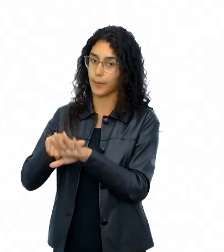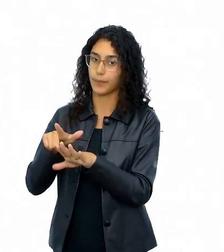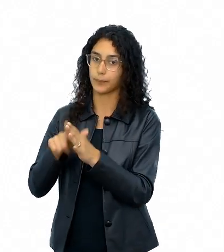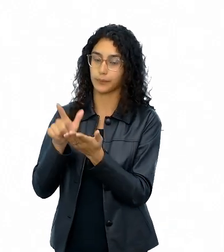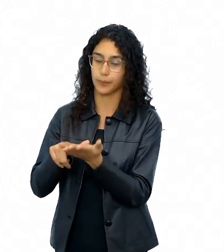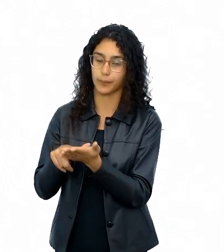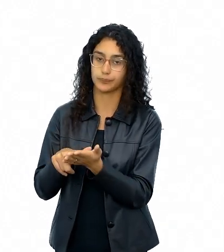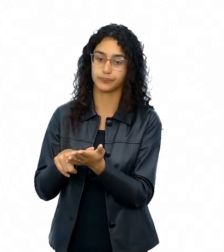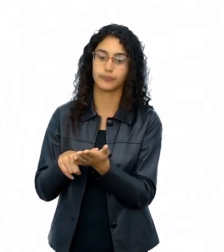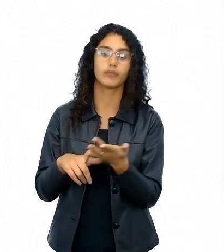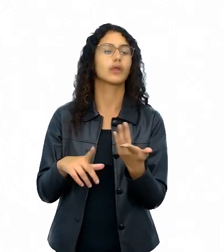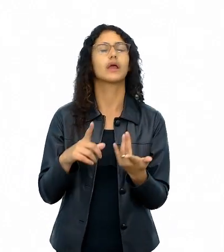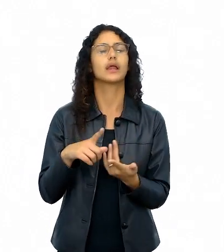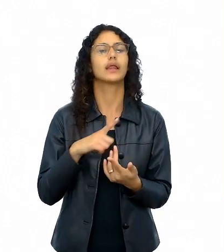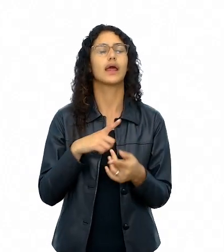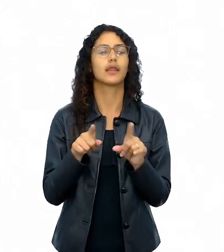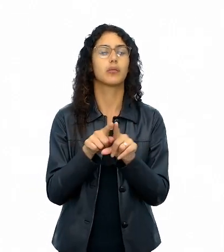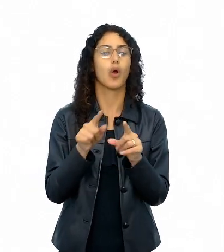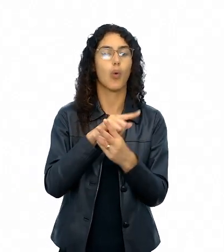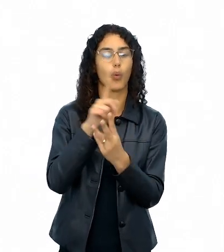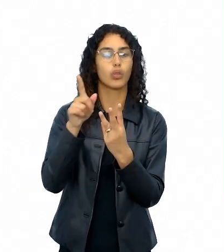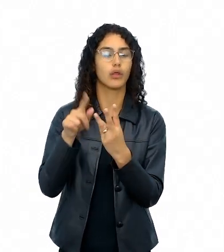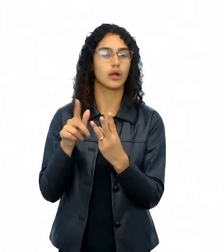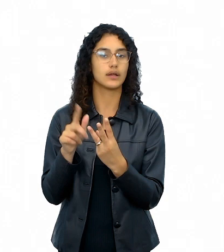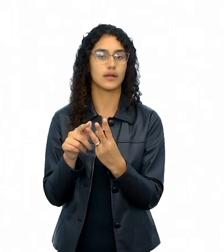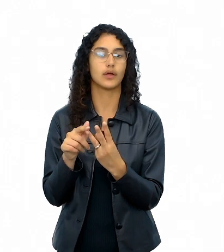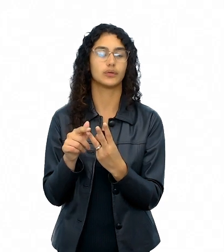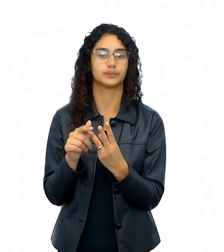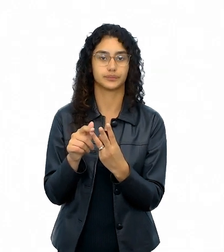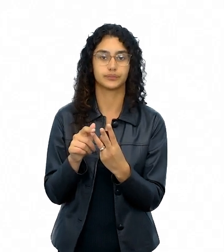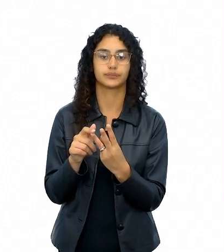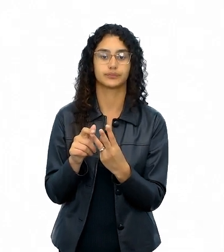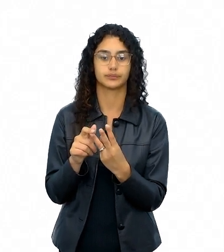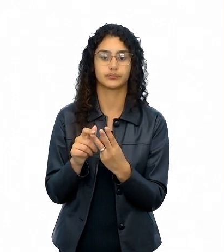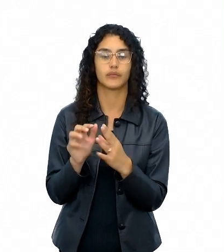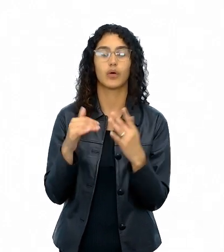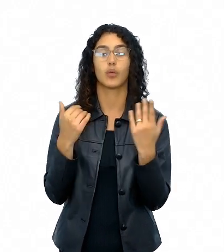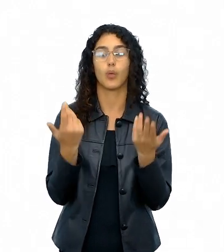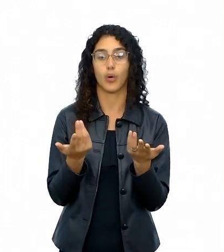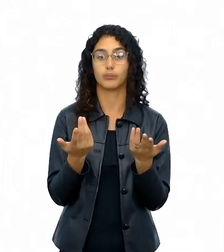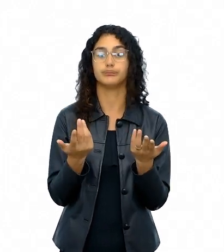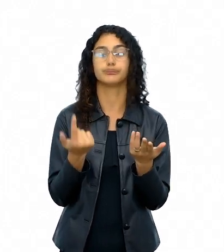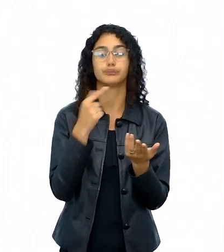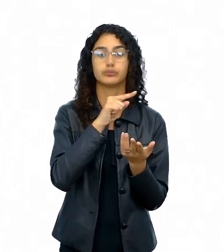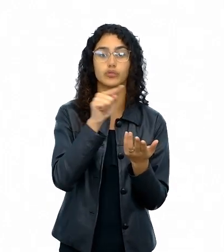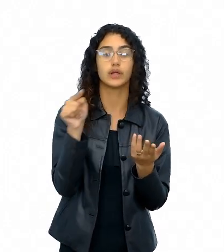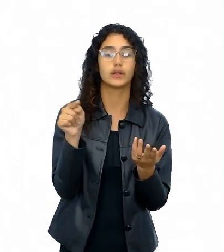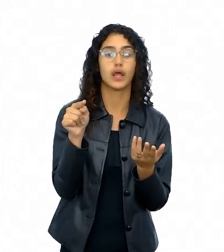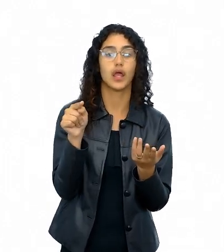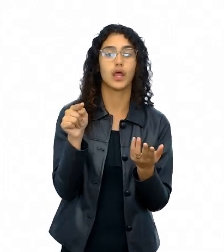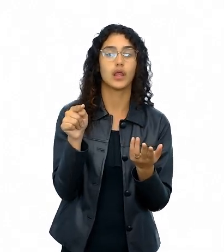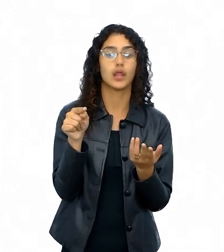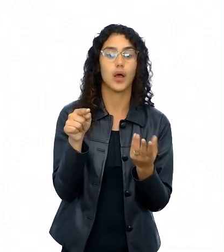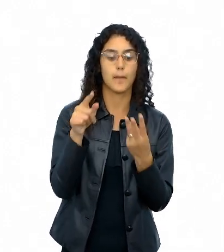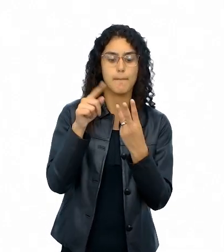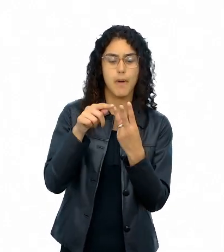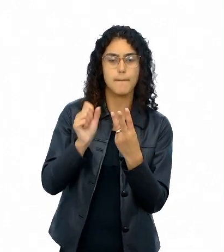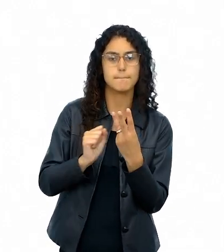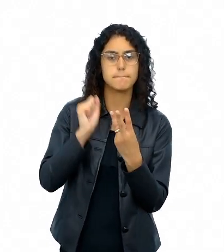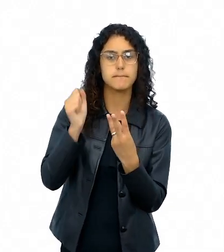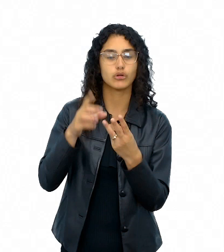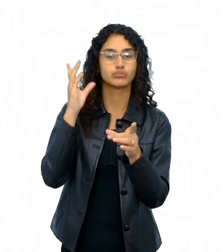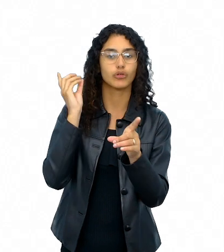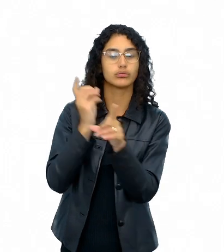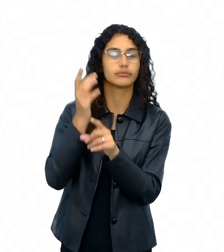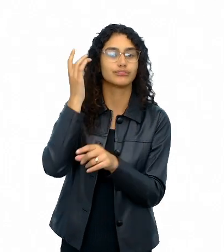cartolina e existe um terceiro elemento aí, uma incógnita. Vamos, né, e esse elemento vocês poderão